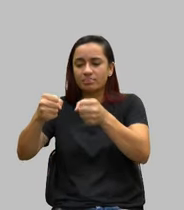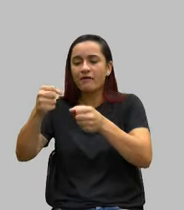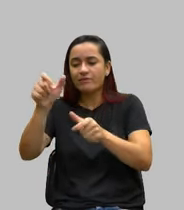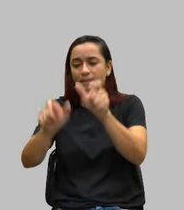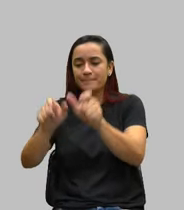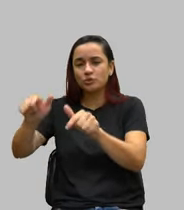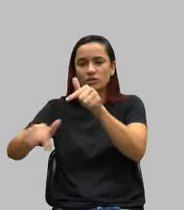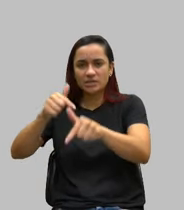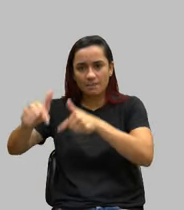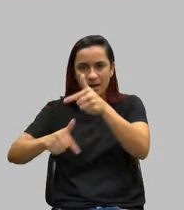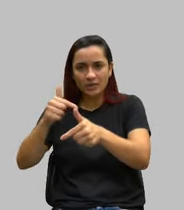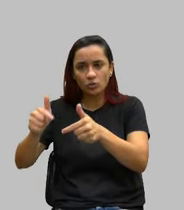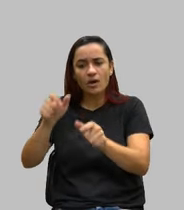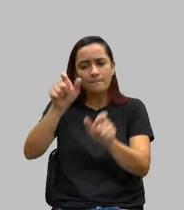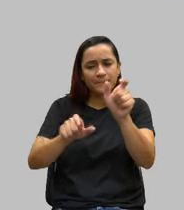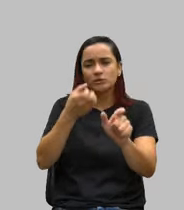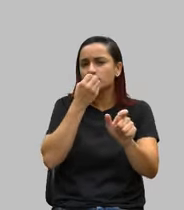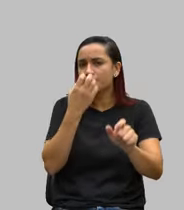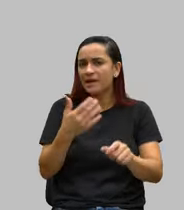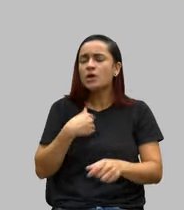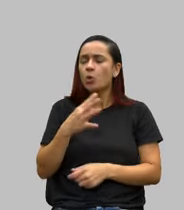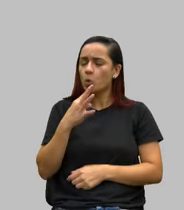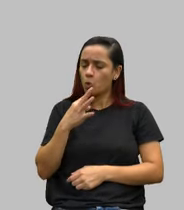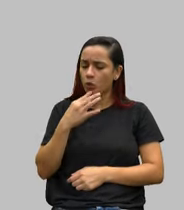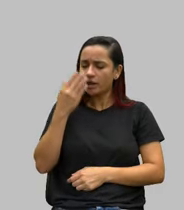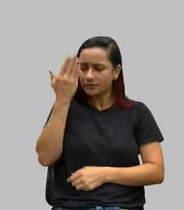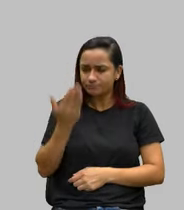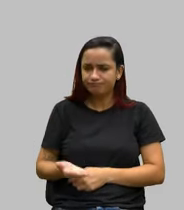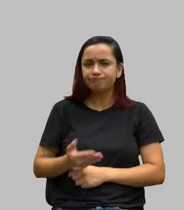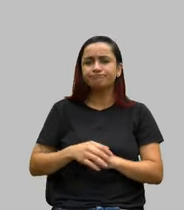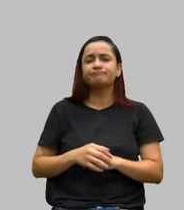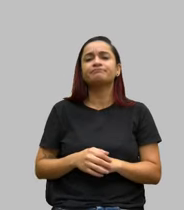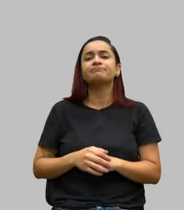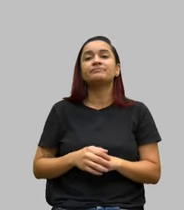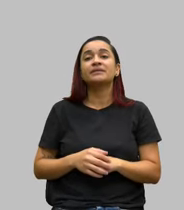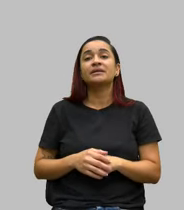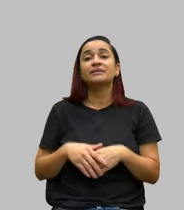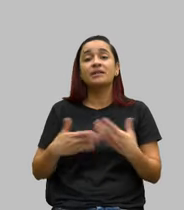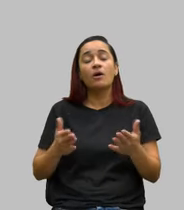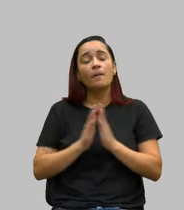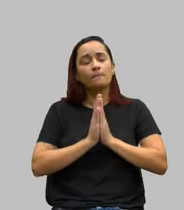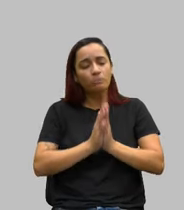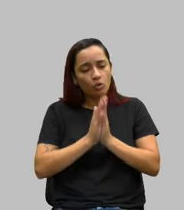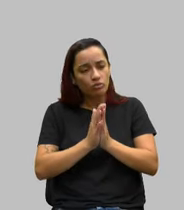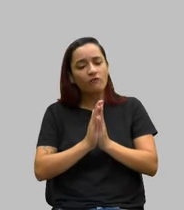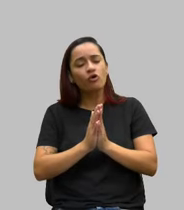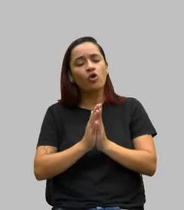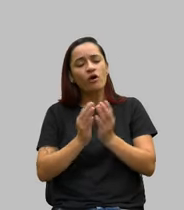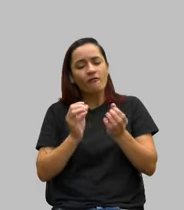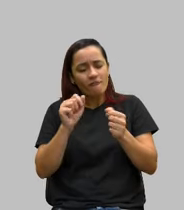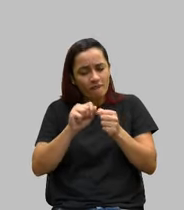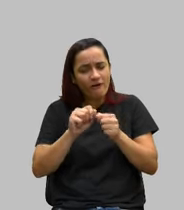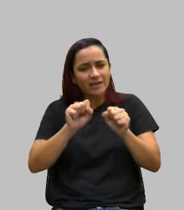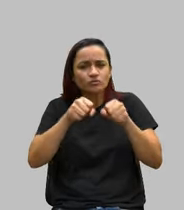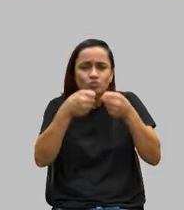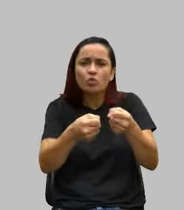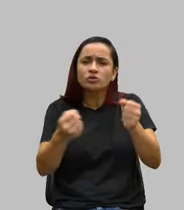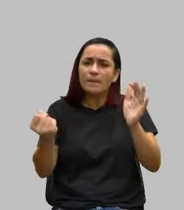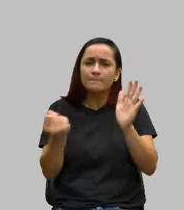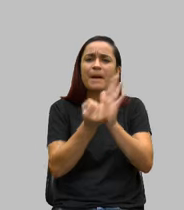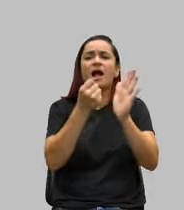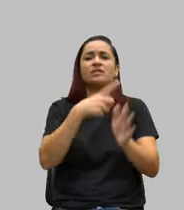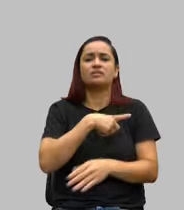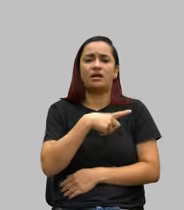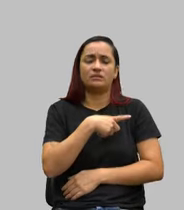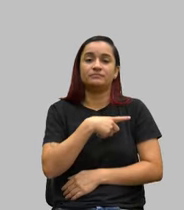bem Eu conheço a índole do Senhor e eu peço a senhor deixe esse legado traga para a assembleia